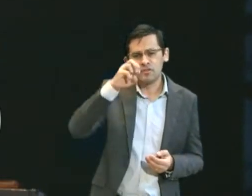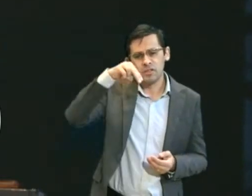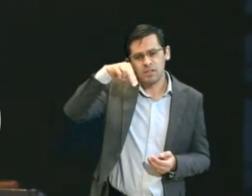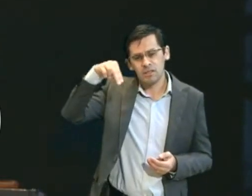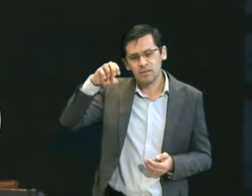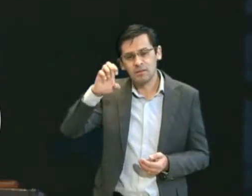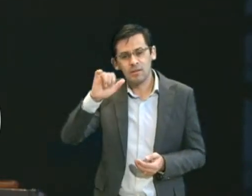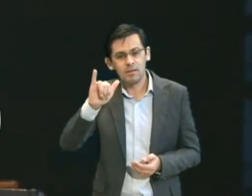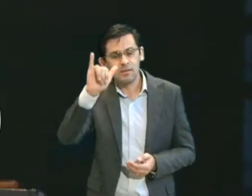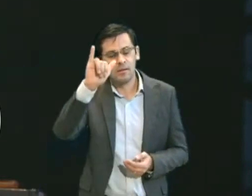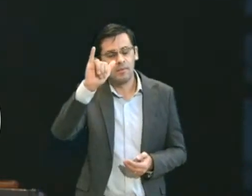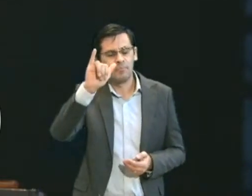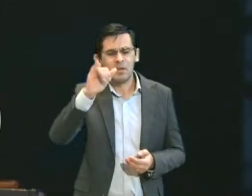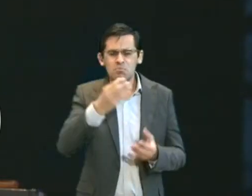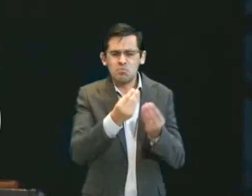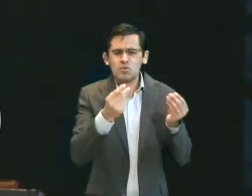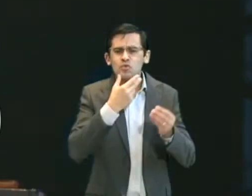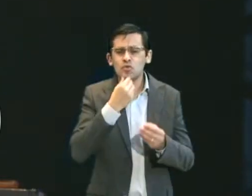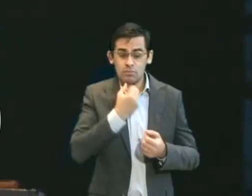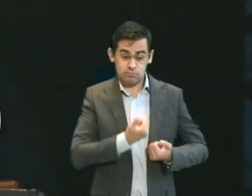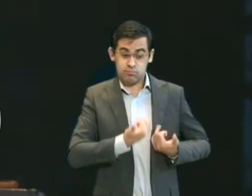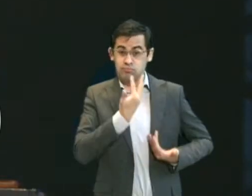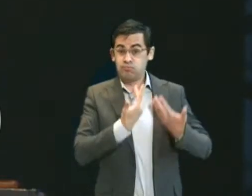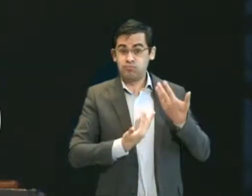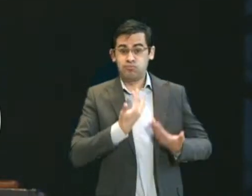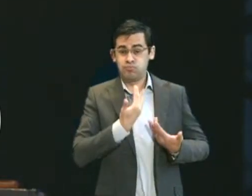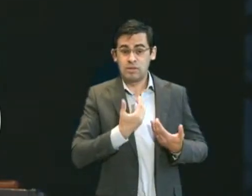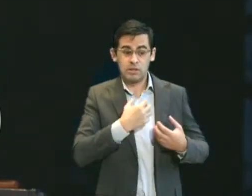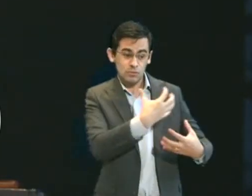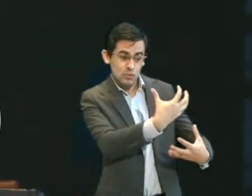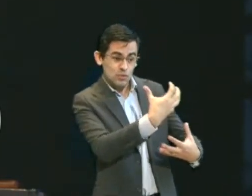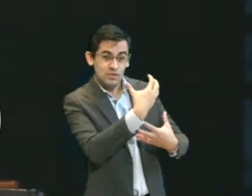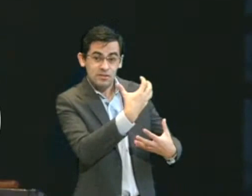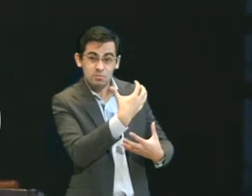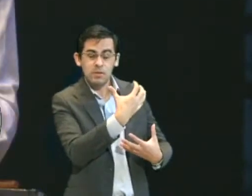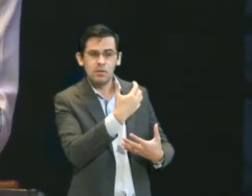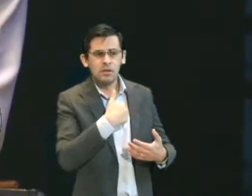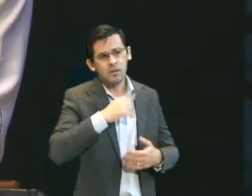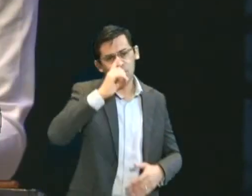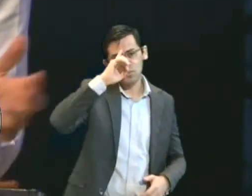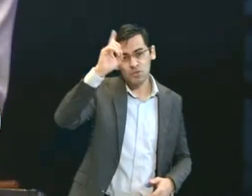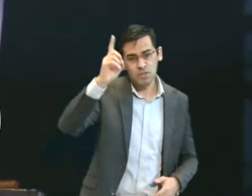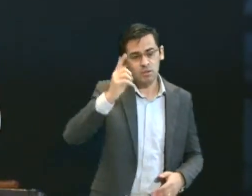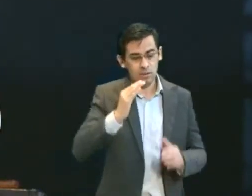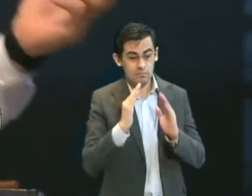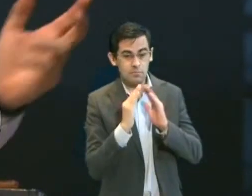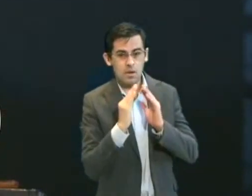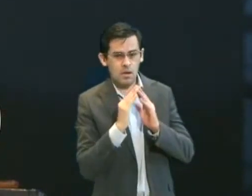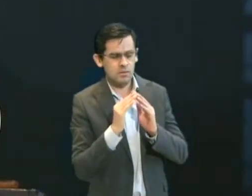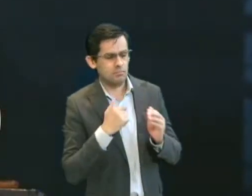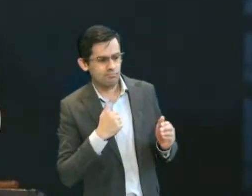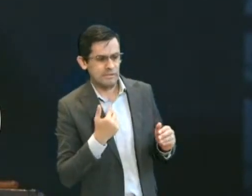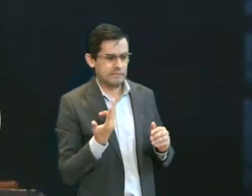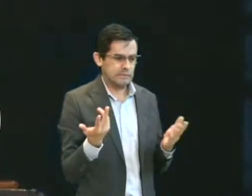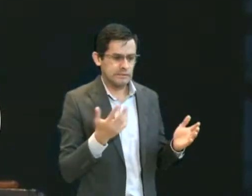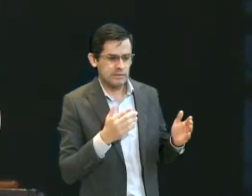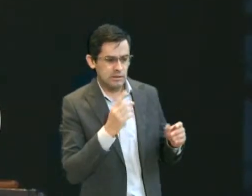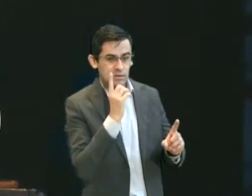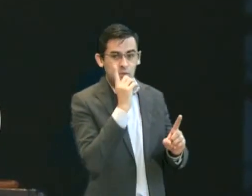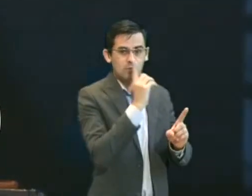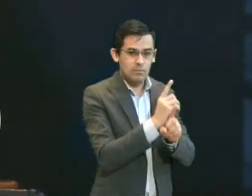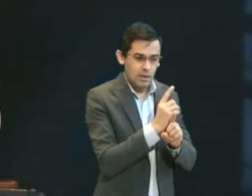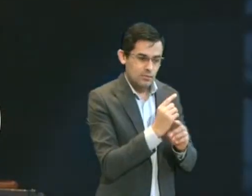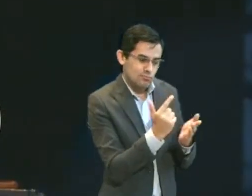de Wesley. Eles nos inspiram. E esses dias eu estava lá mexendo num dos cadernos de oração